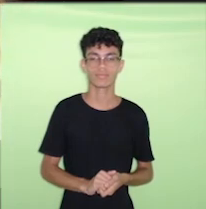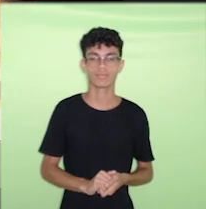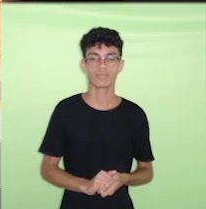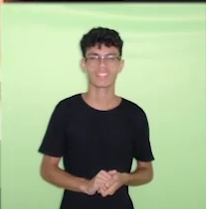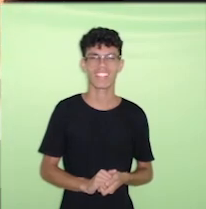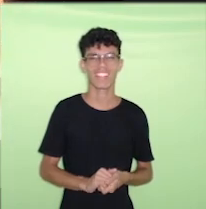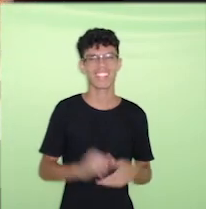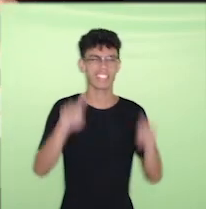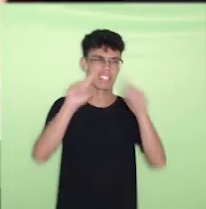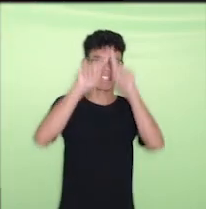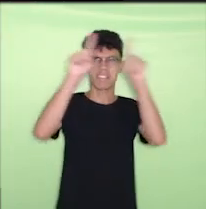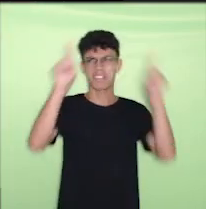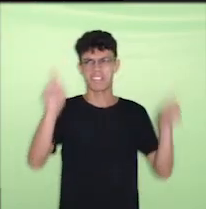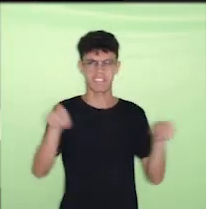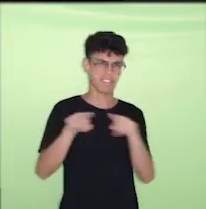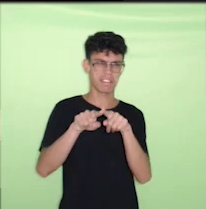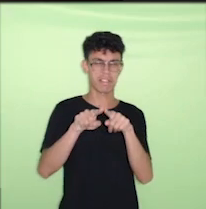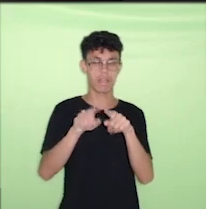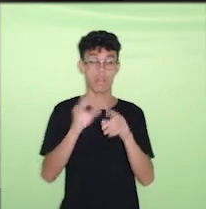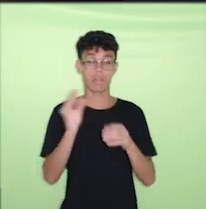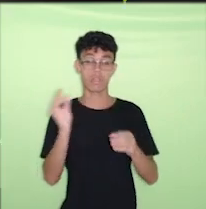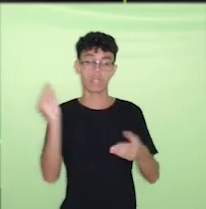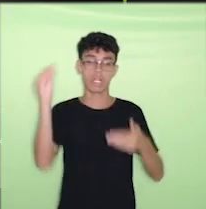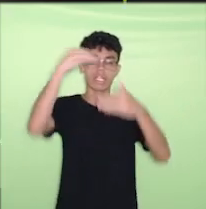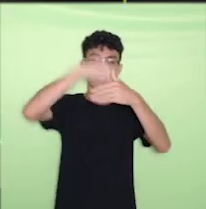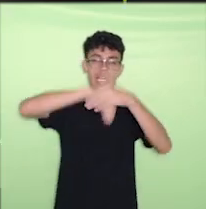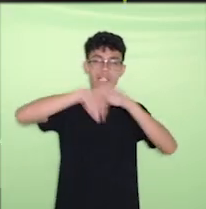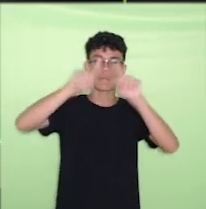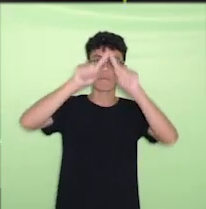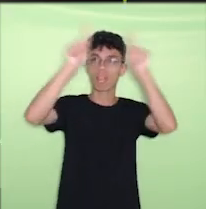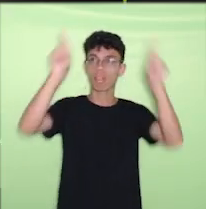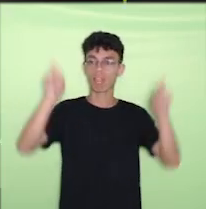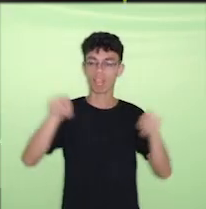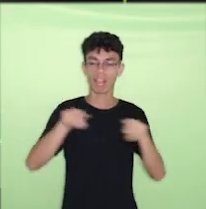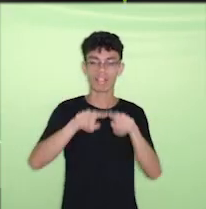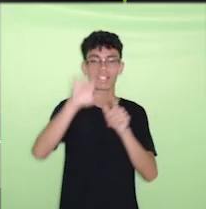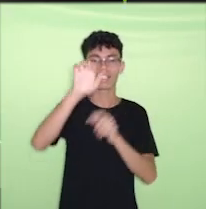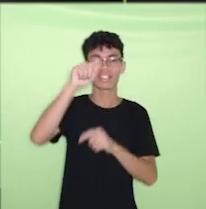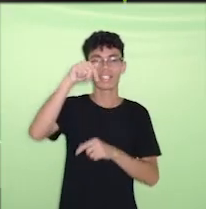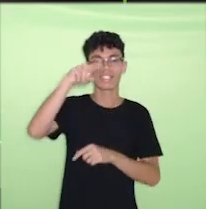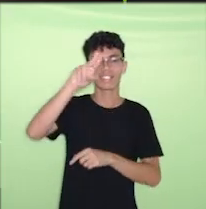E isso é um círculo? E dentro dele, um equilátero.